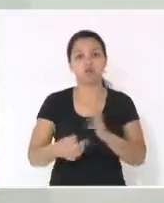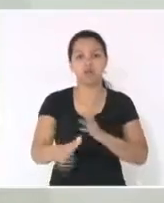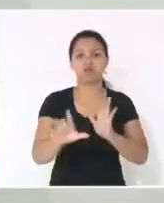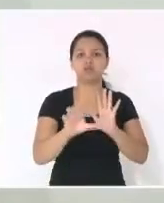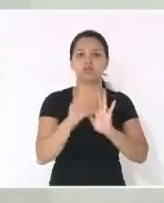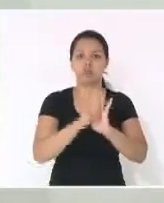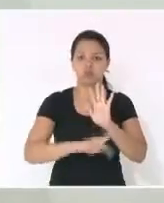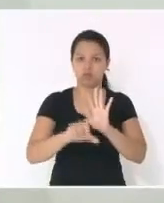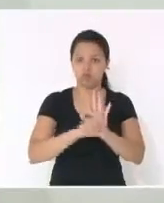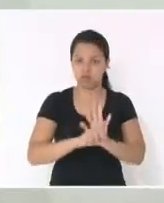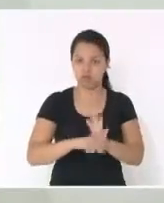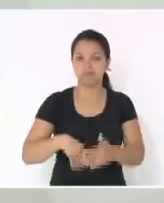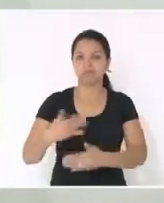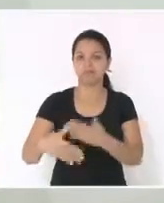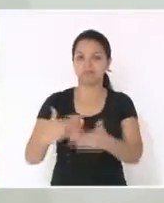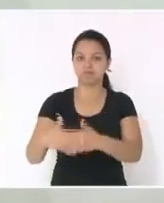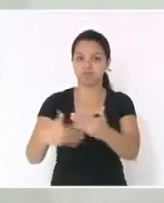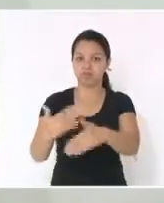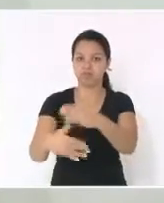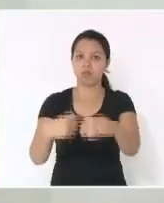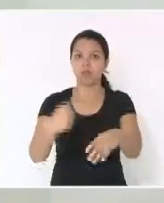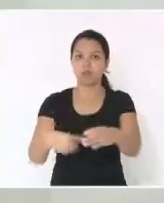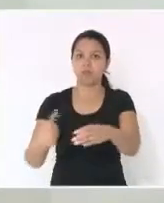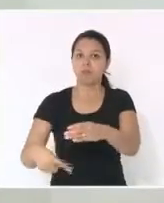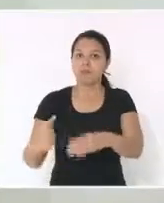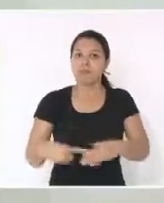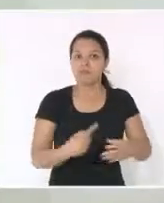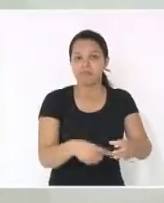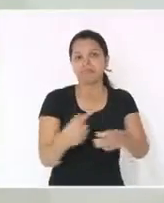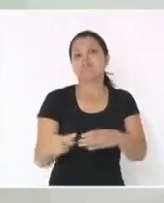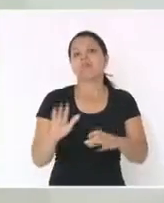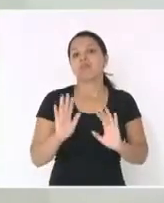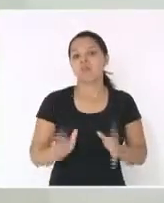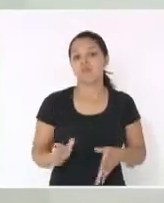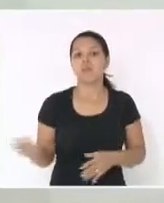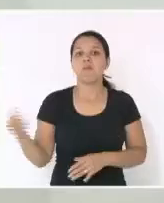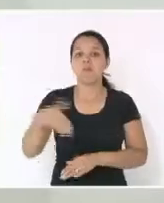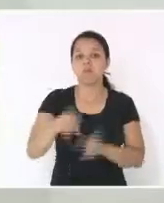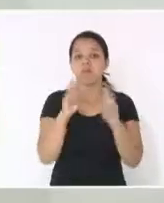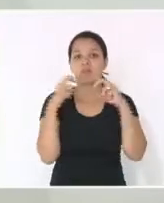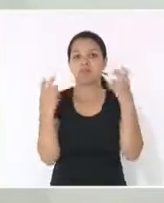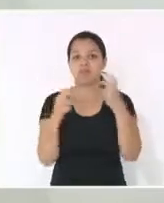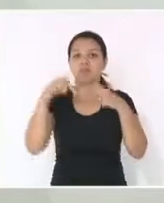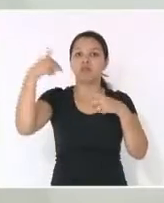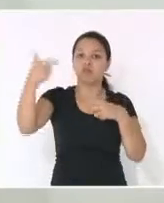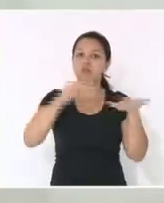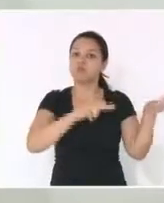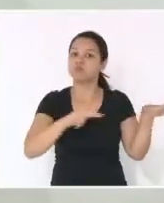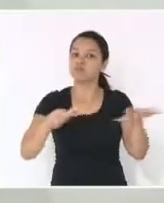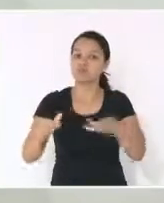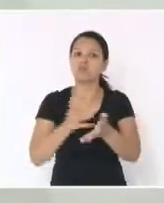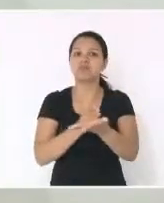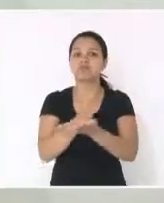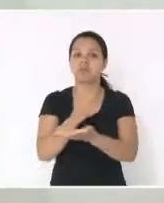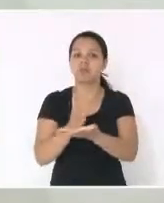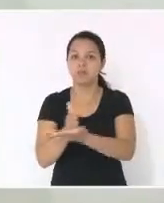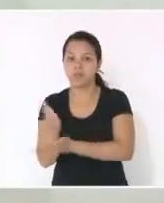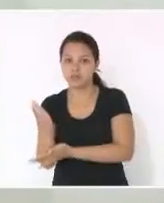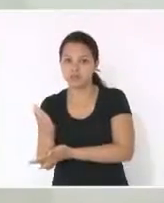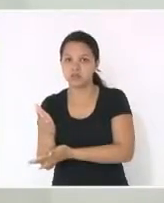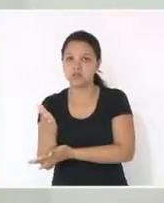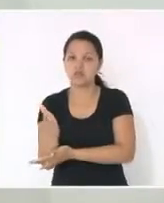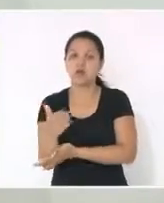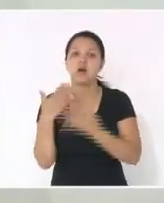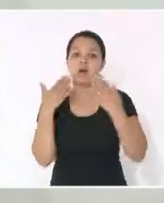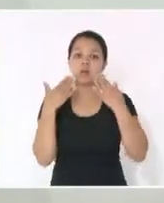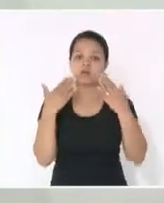e nas diversas comissões deve vir a plenário na próxima semana para aprovação para demonstrarmos aqui a